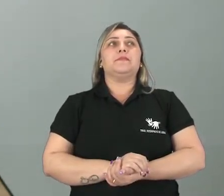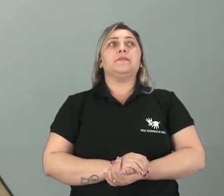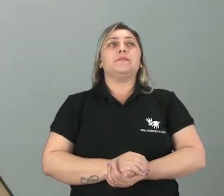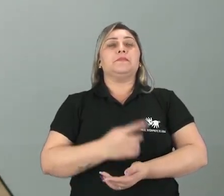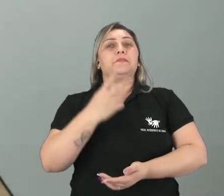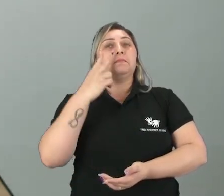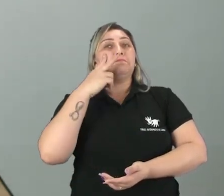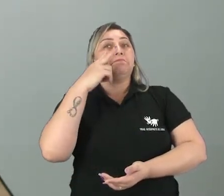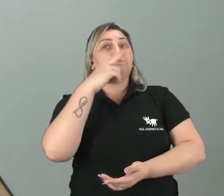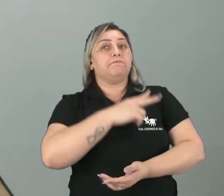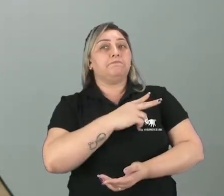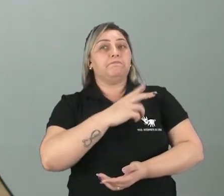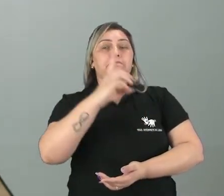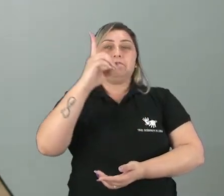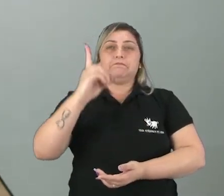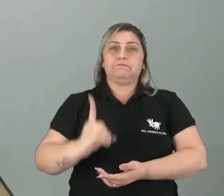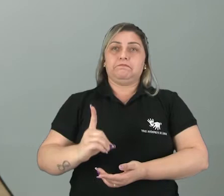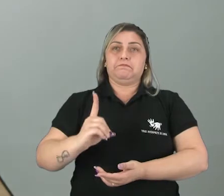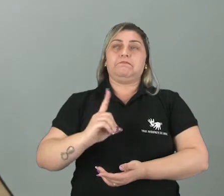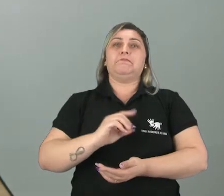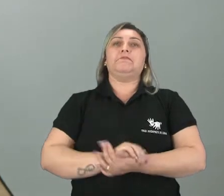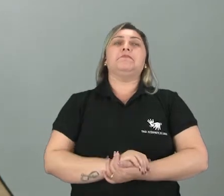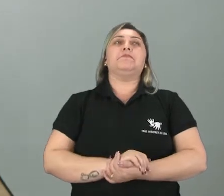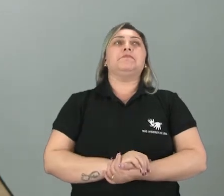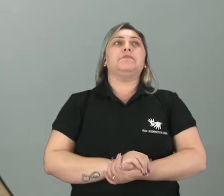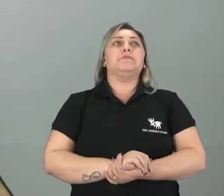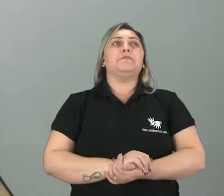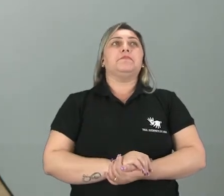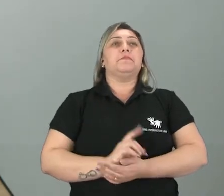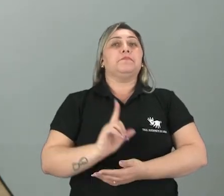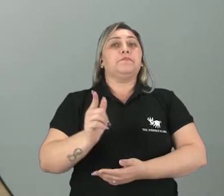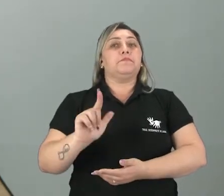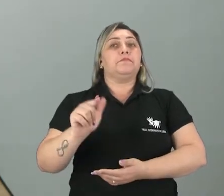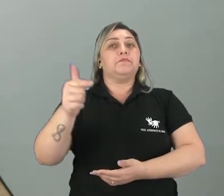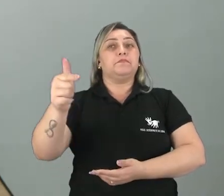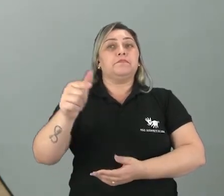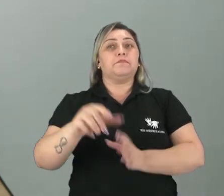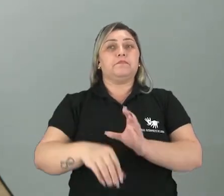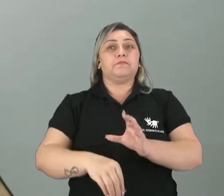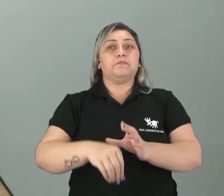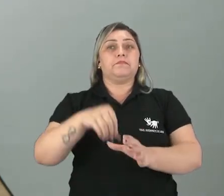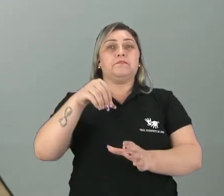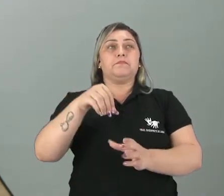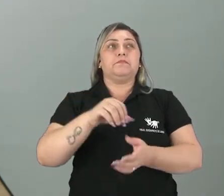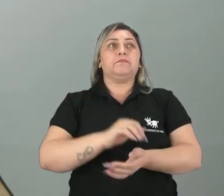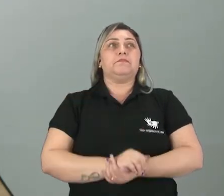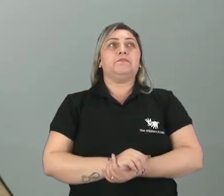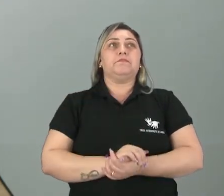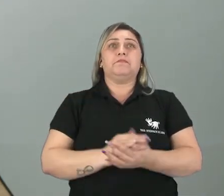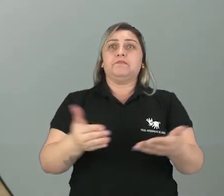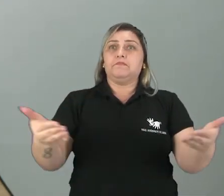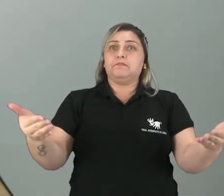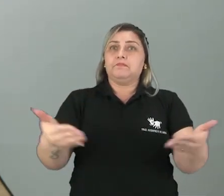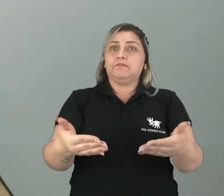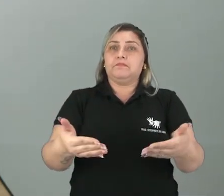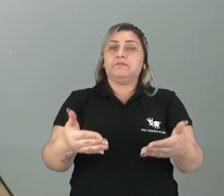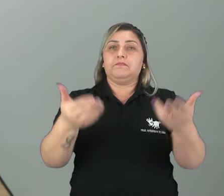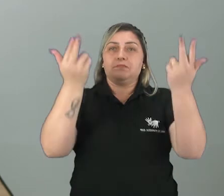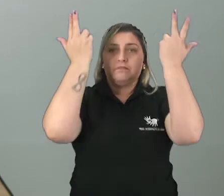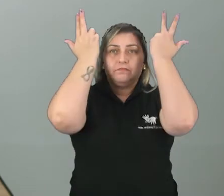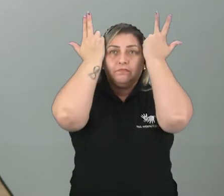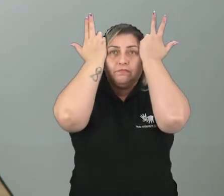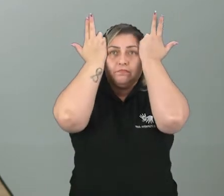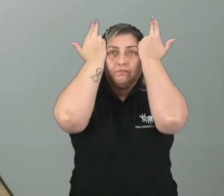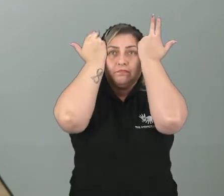olhando para a direita e onde tirar mais e agora o